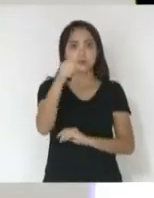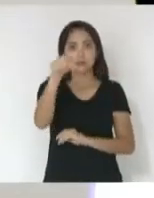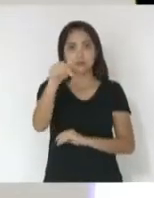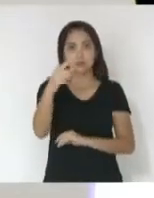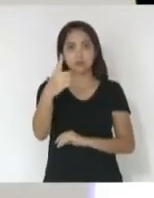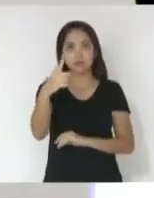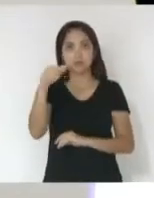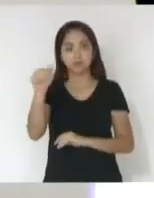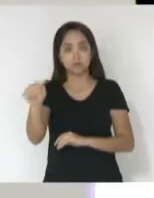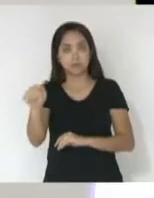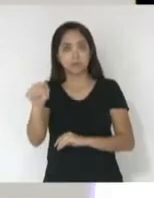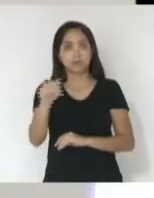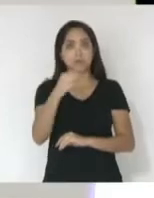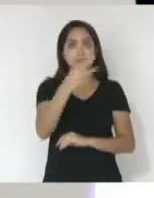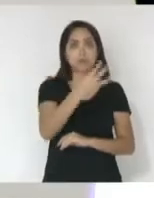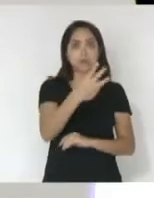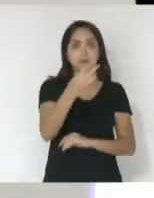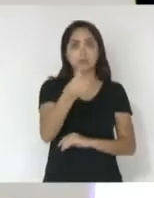167/2017,